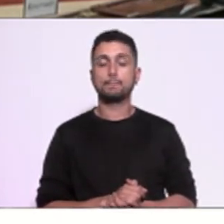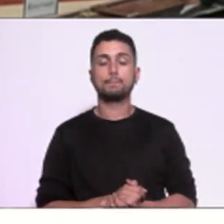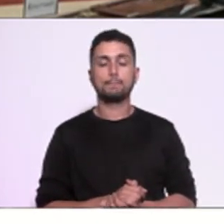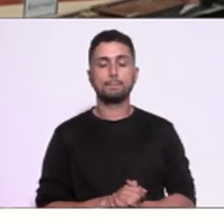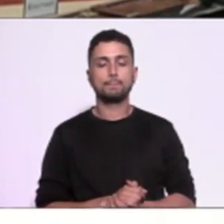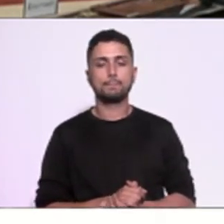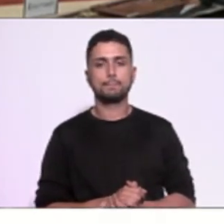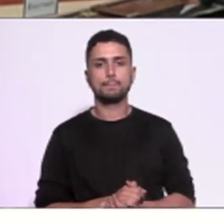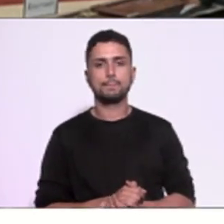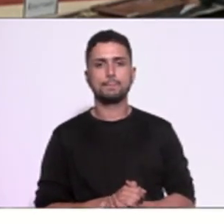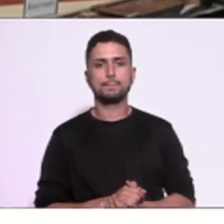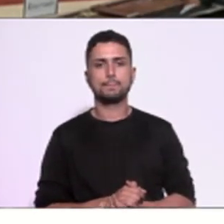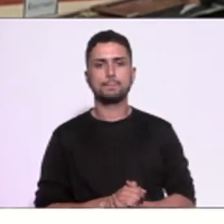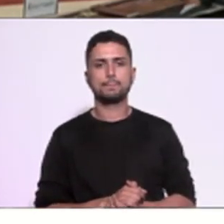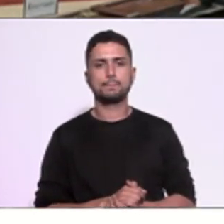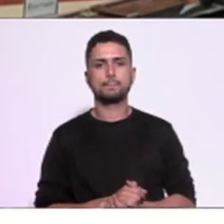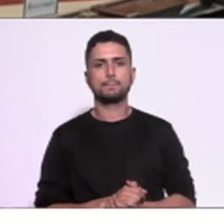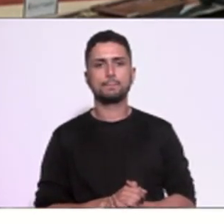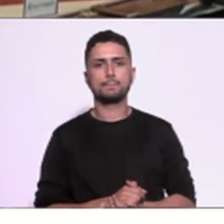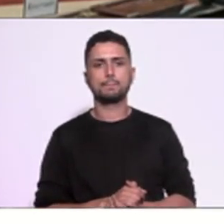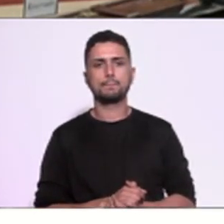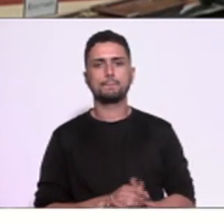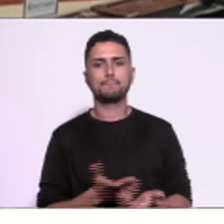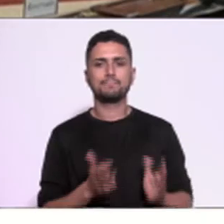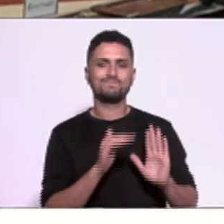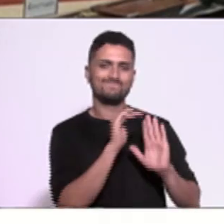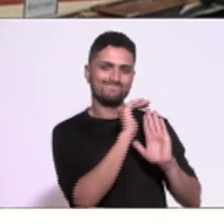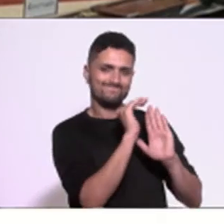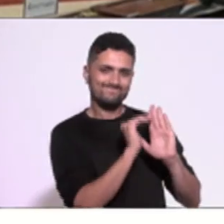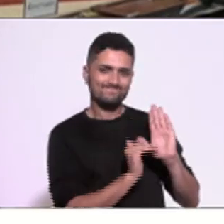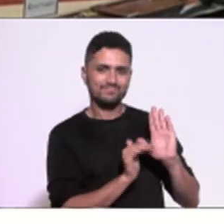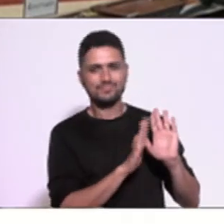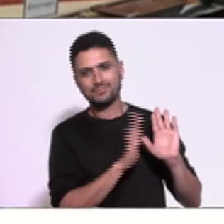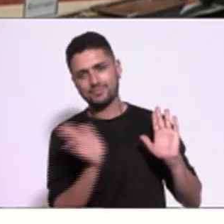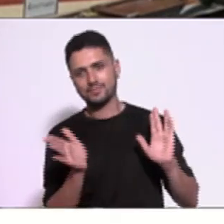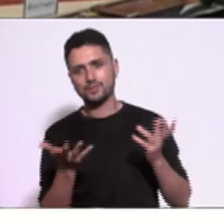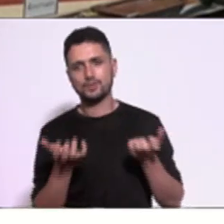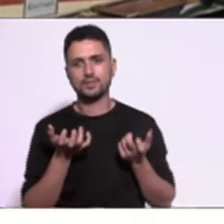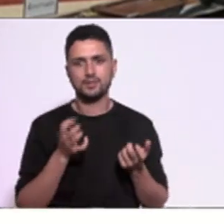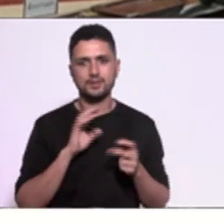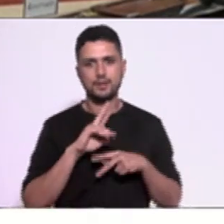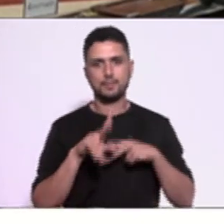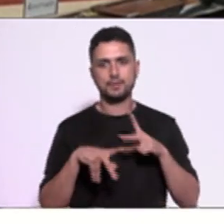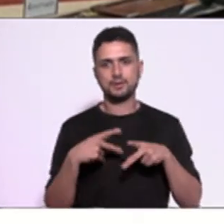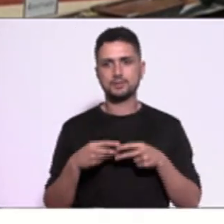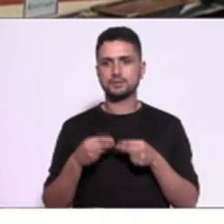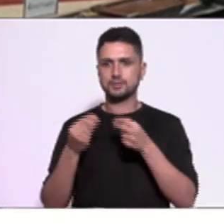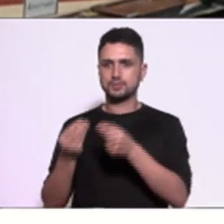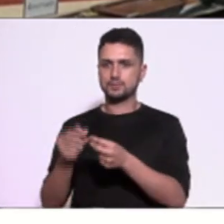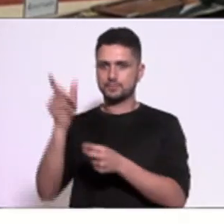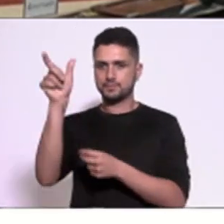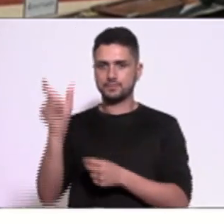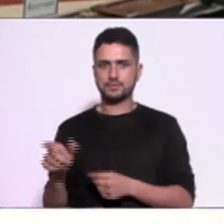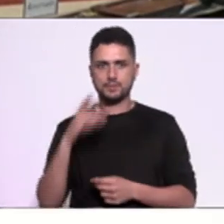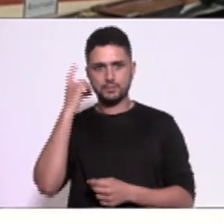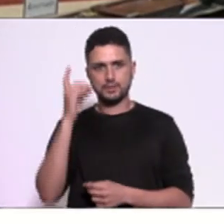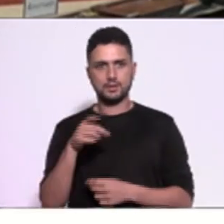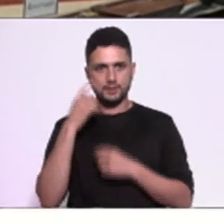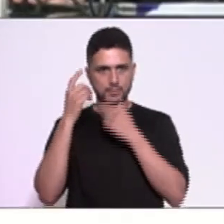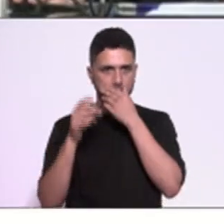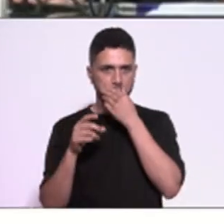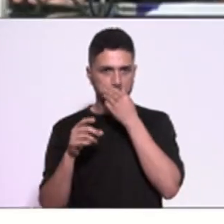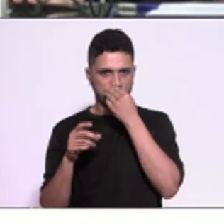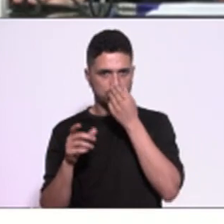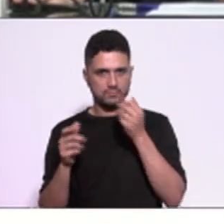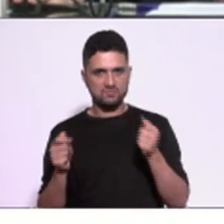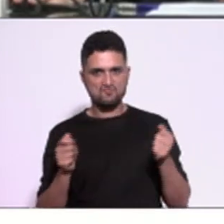Eu gostaria de quebrar um minutinho o protocolo dessa cerimônia e presentear o ilustre deputado com um quadro de uma reprodução